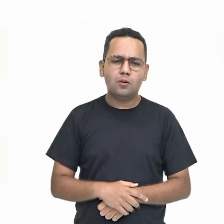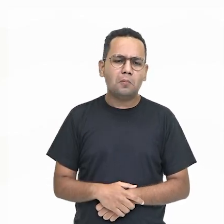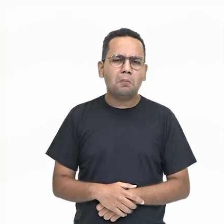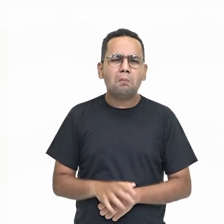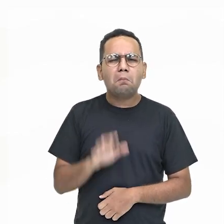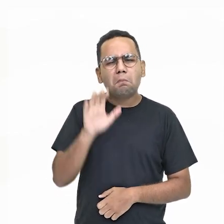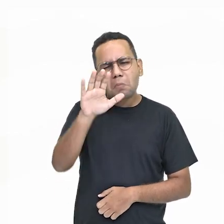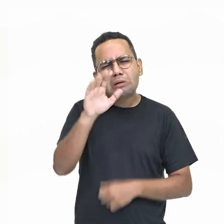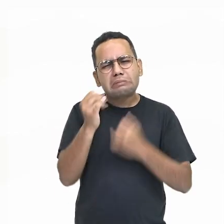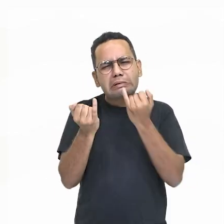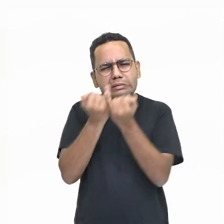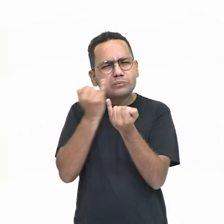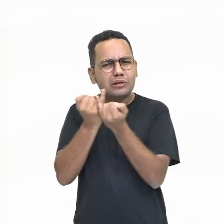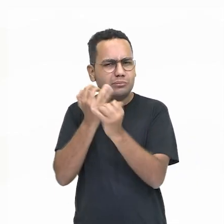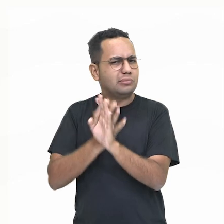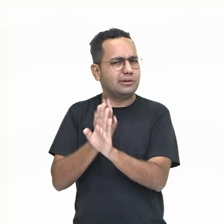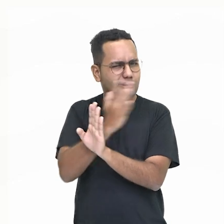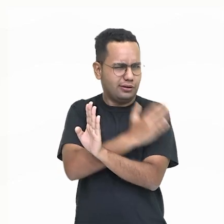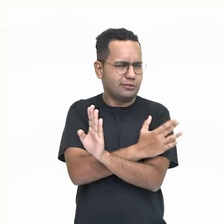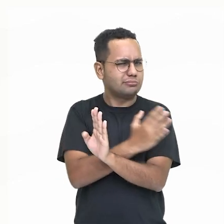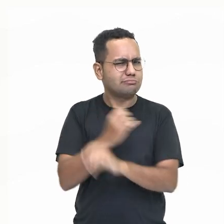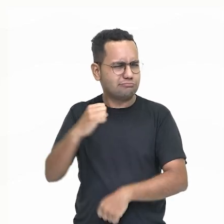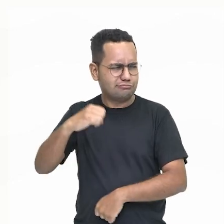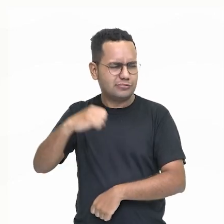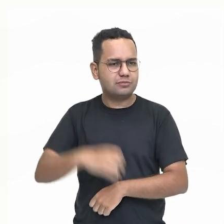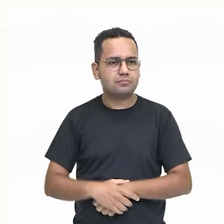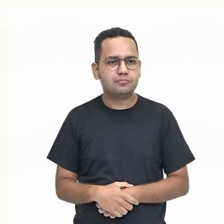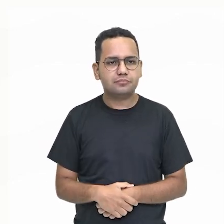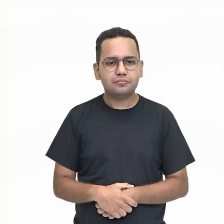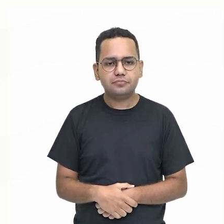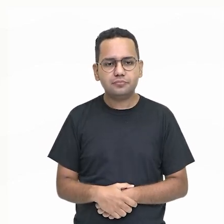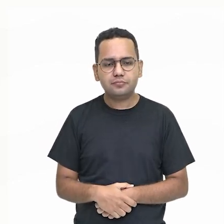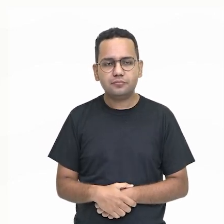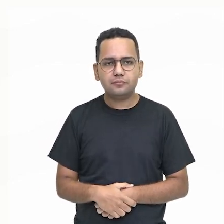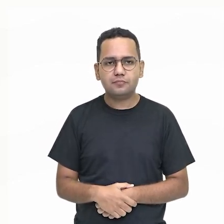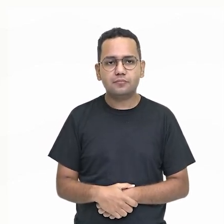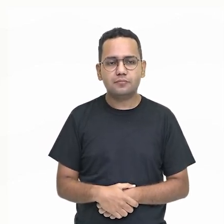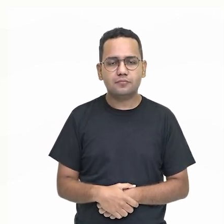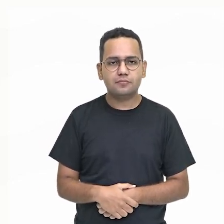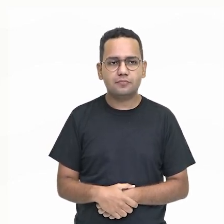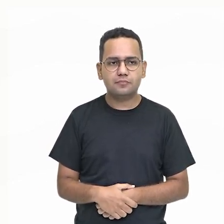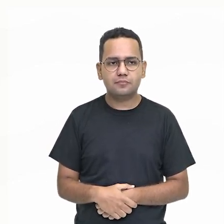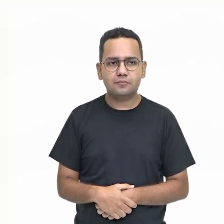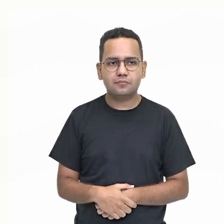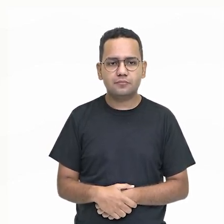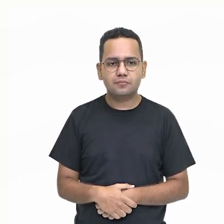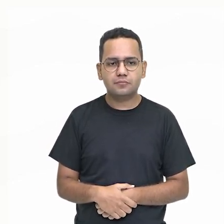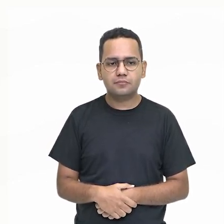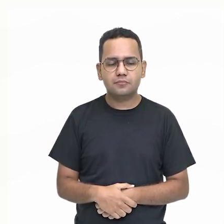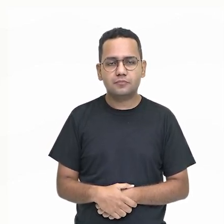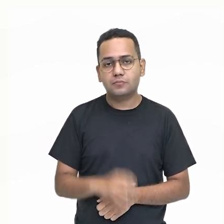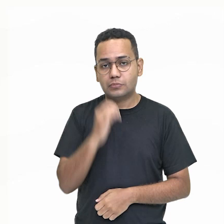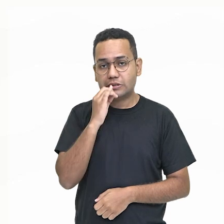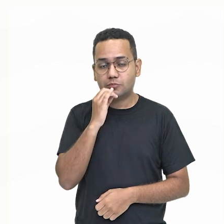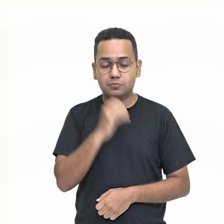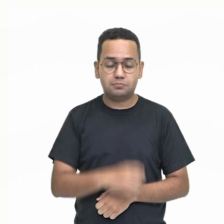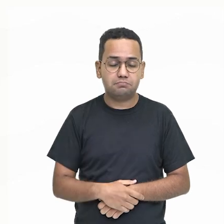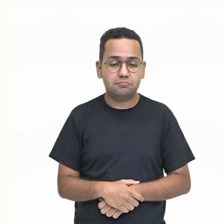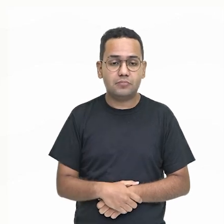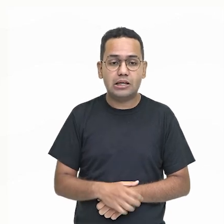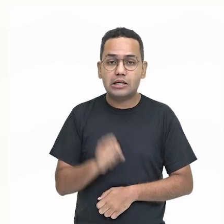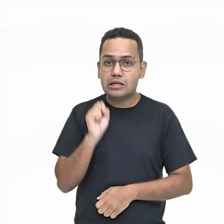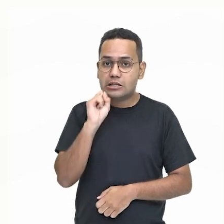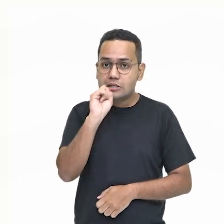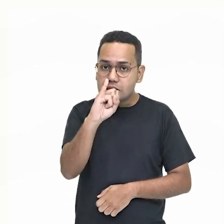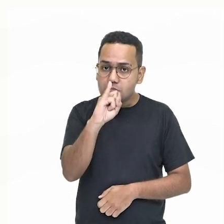parecida com a variação do espaço né Por se a gente está né medindo né o